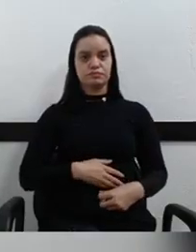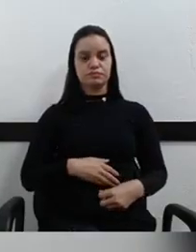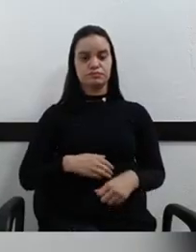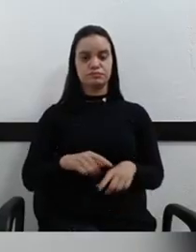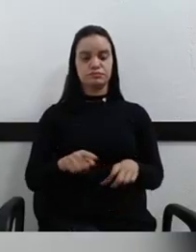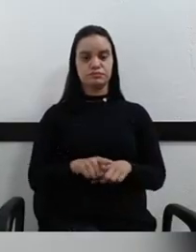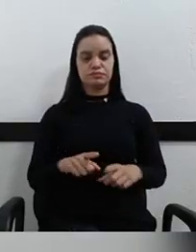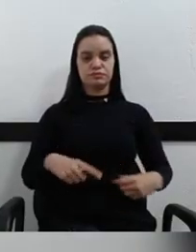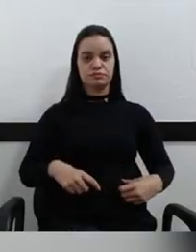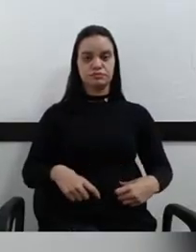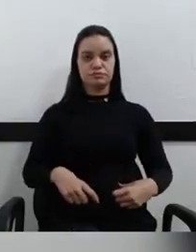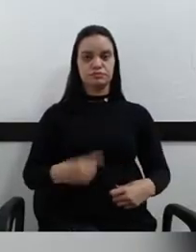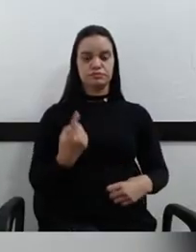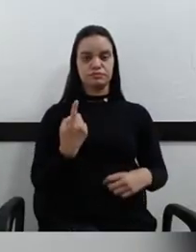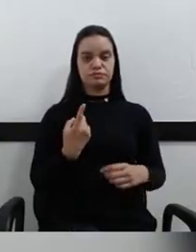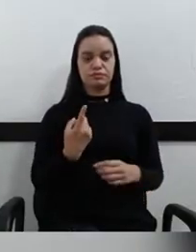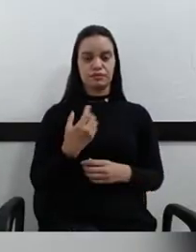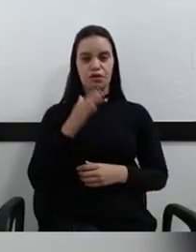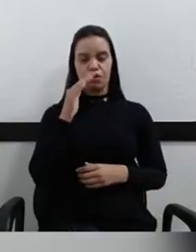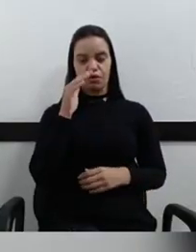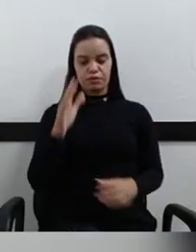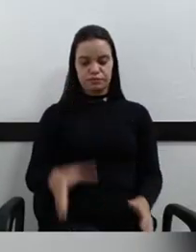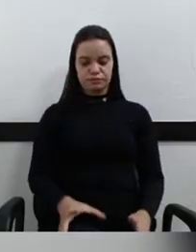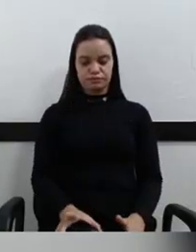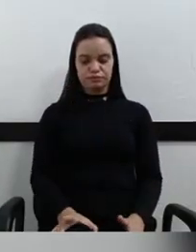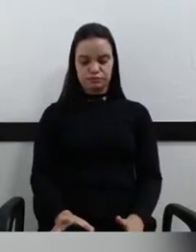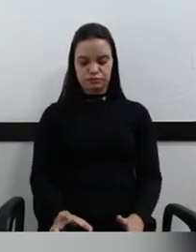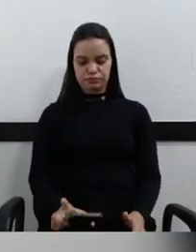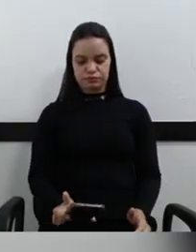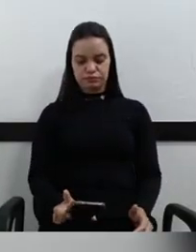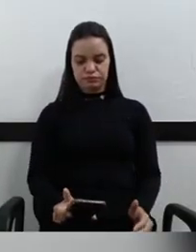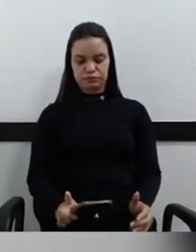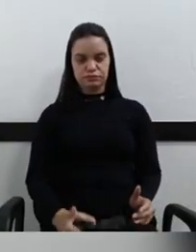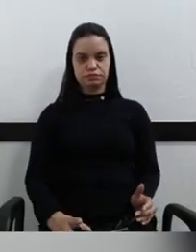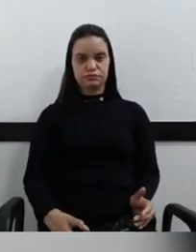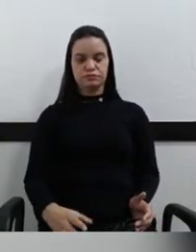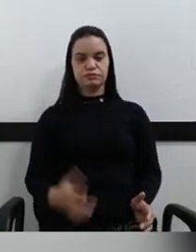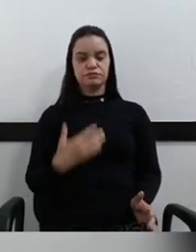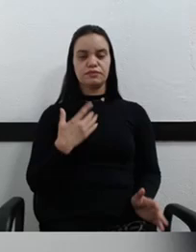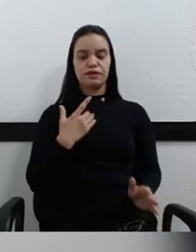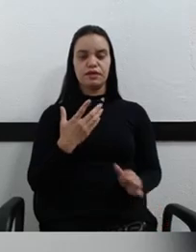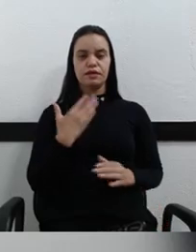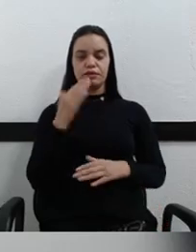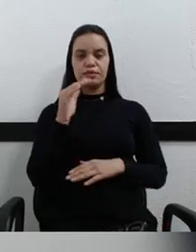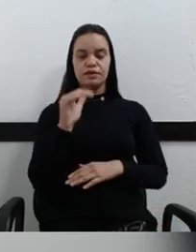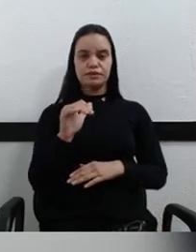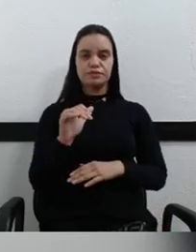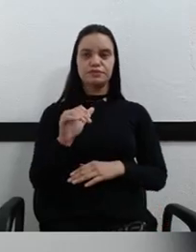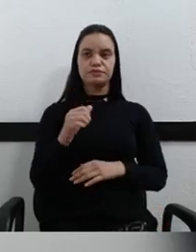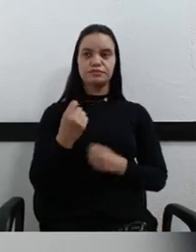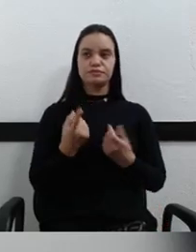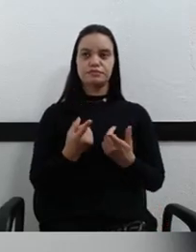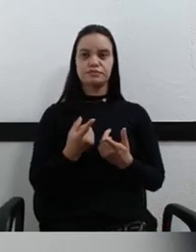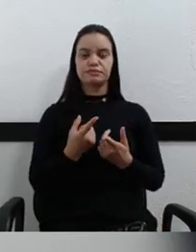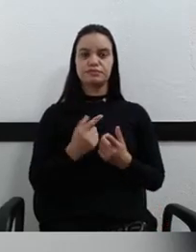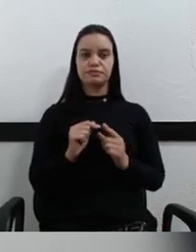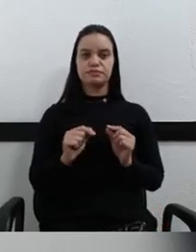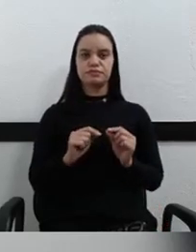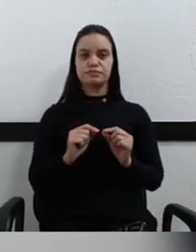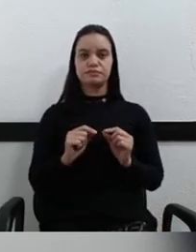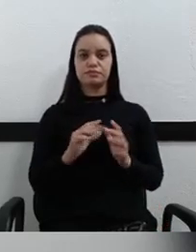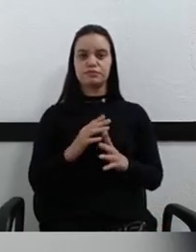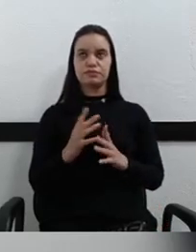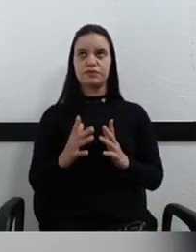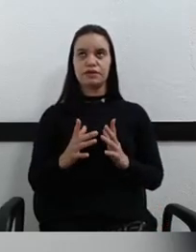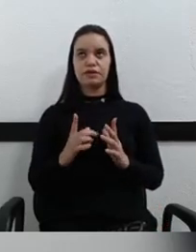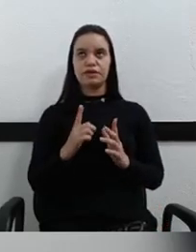até como observação, presidente, que eu vou fazer um breve resumo do voto, porque eu fui alertado pelas profissionais de Libras que